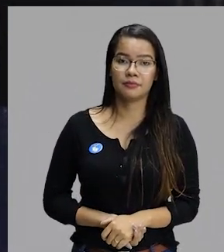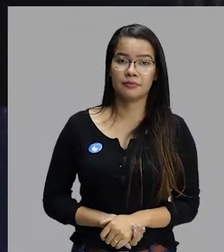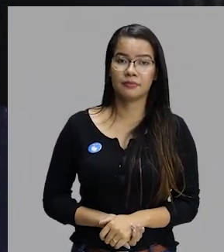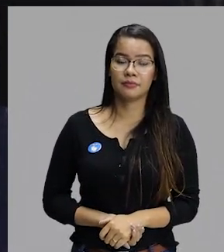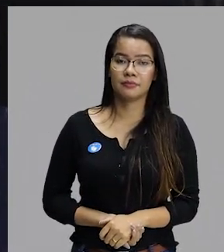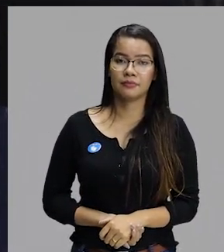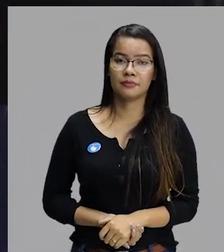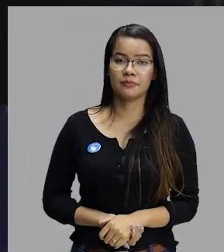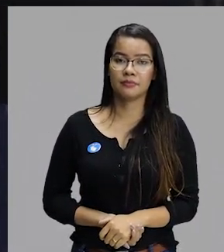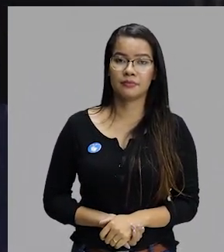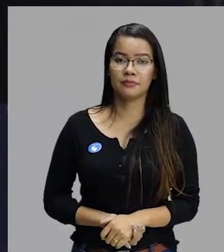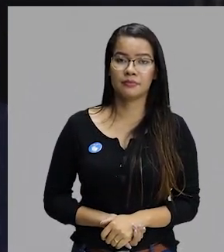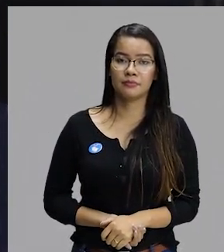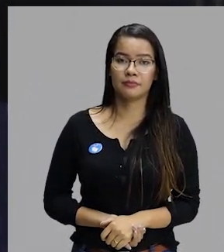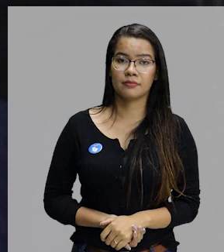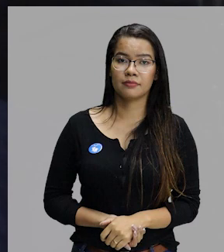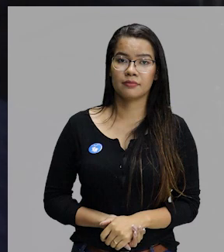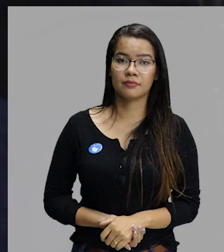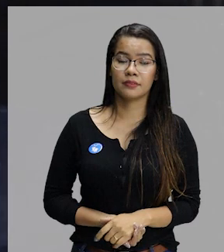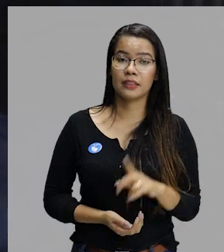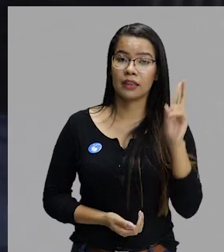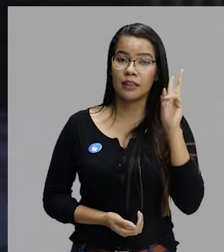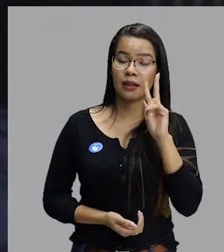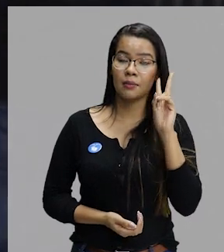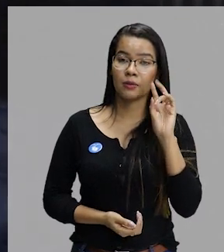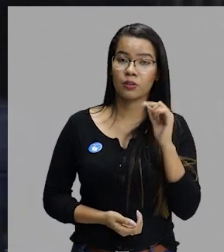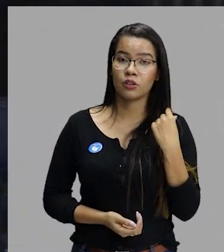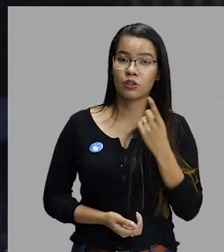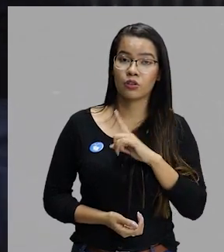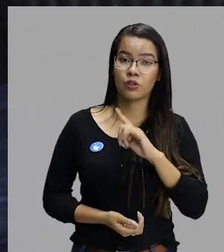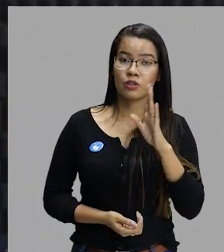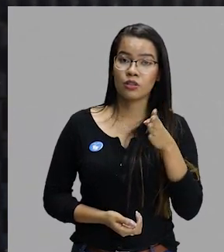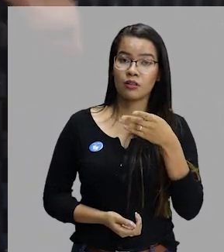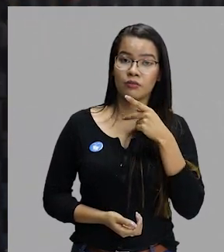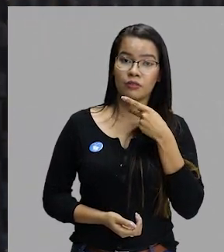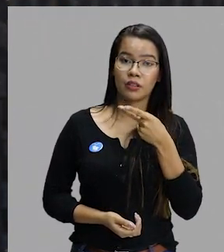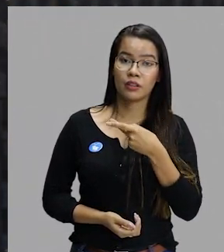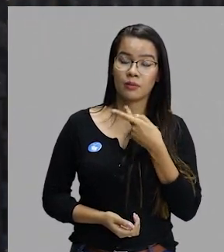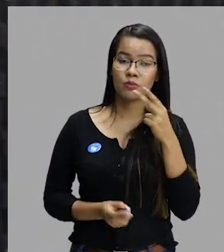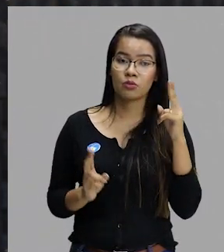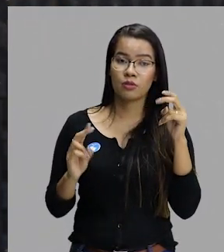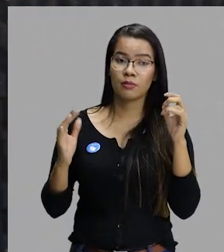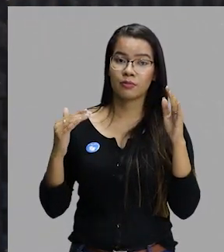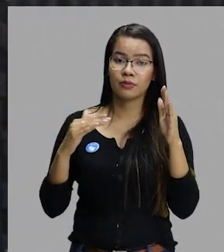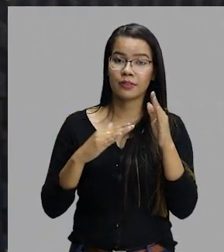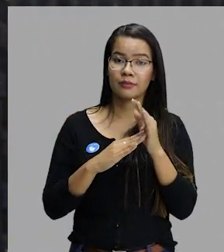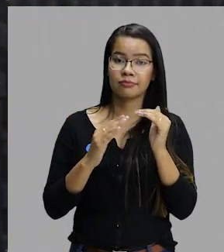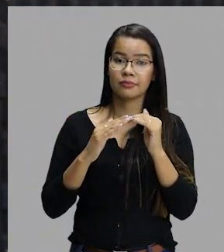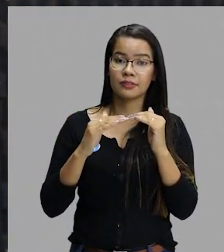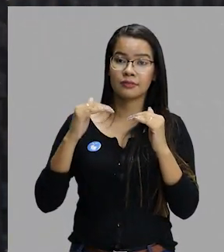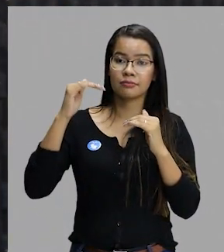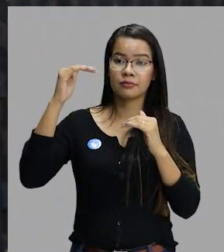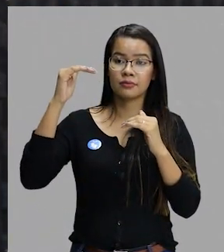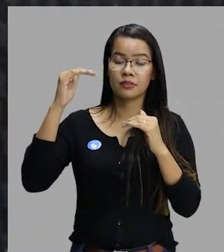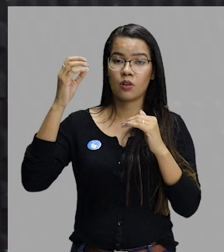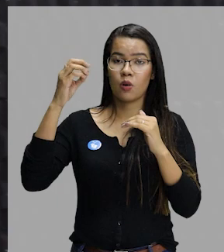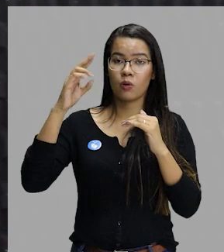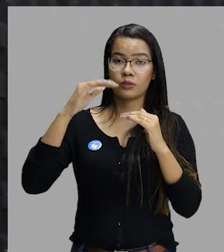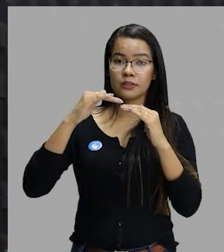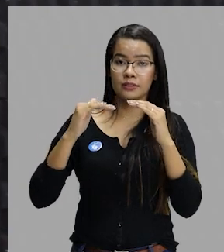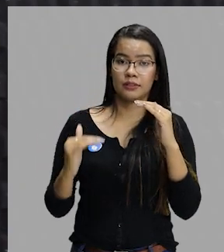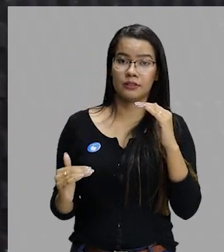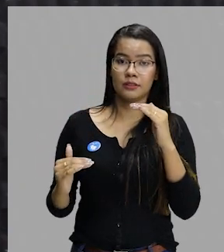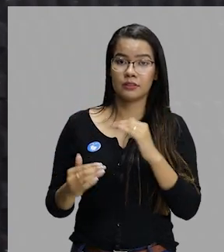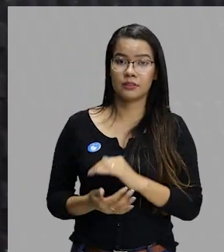Declividade para a esquerda. Lembrando que nós já falamos aqui de função crescente, conceito de função crescente e